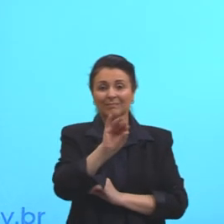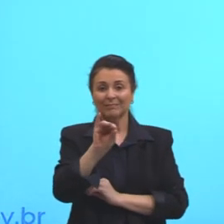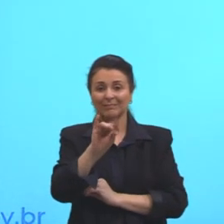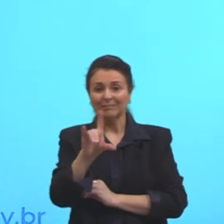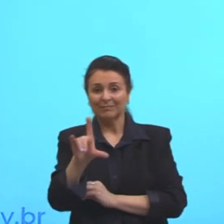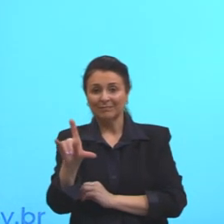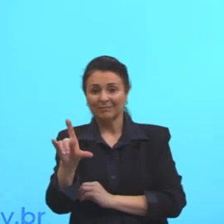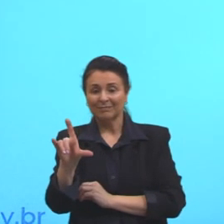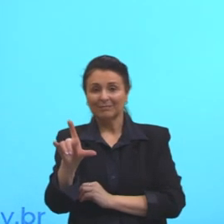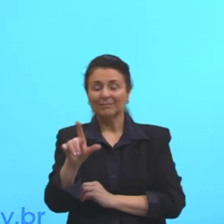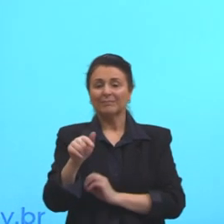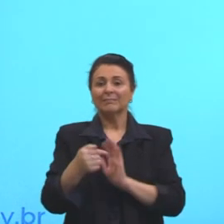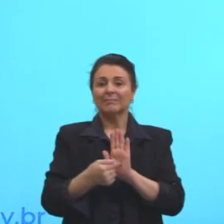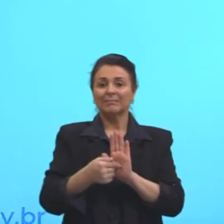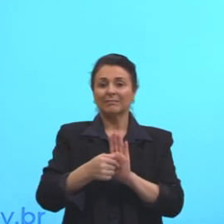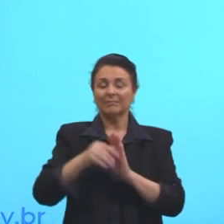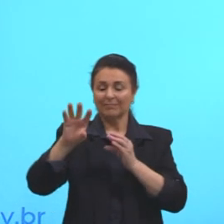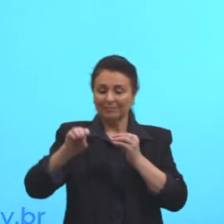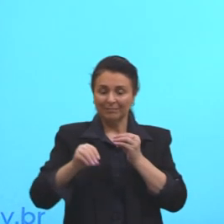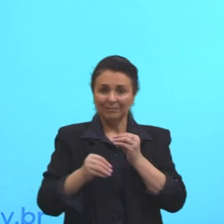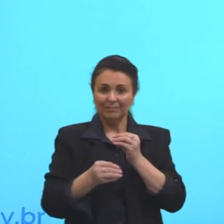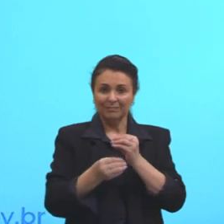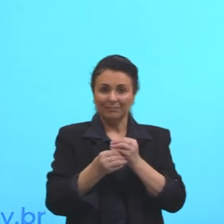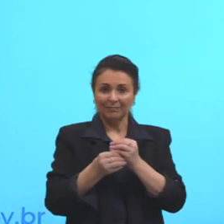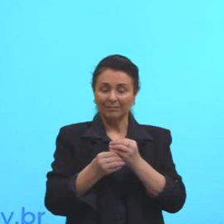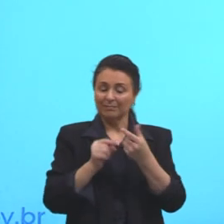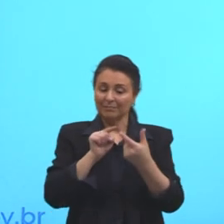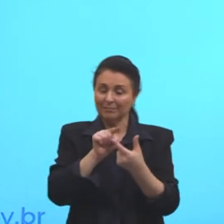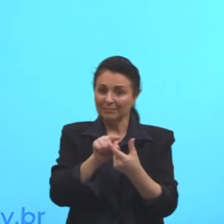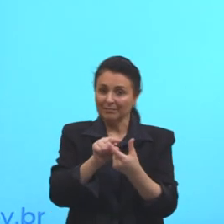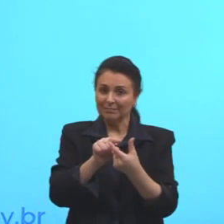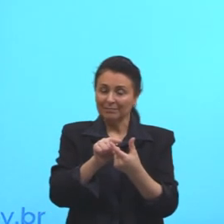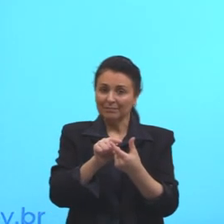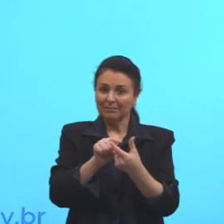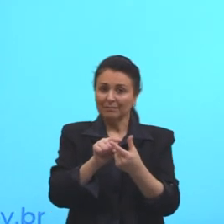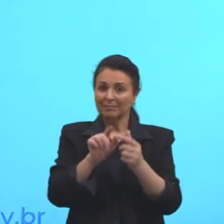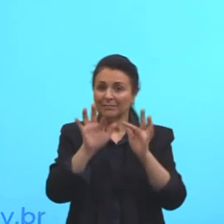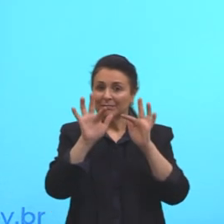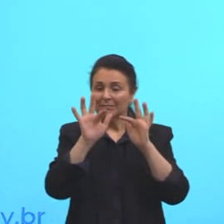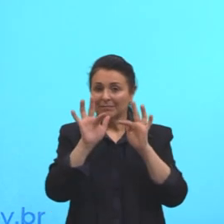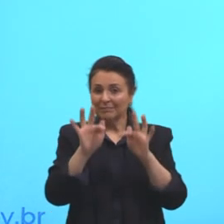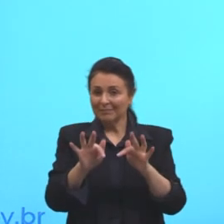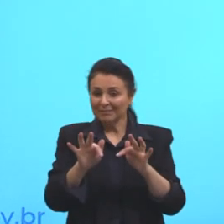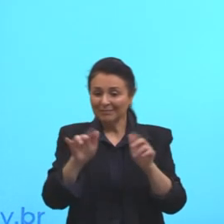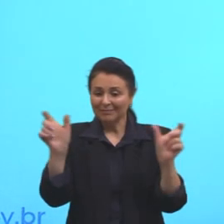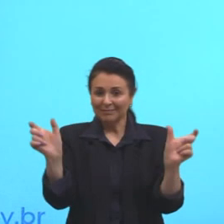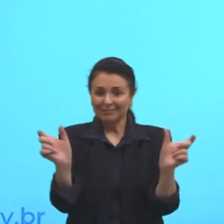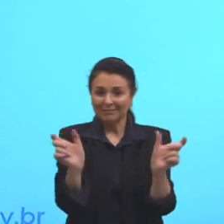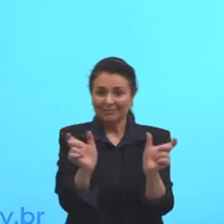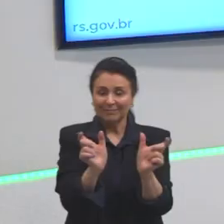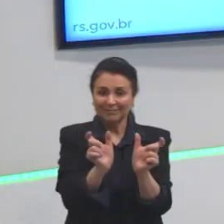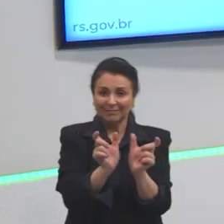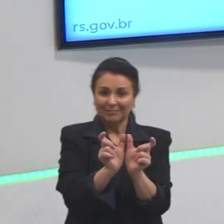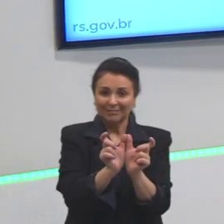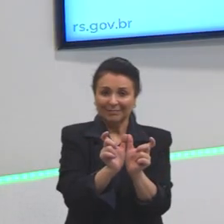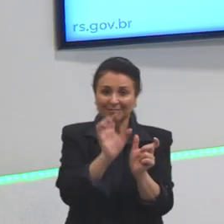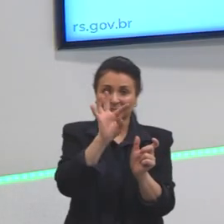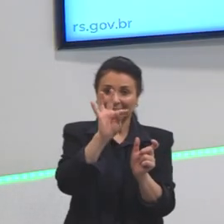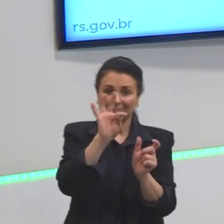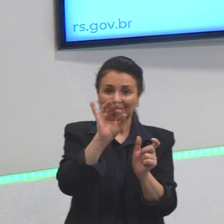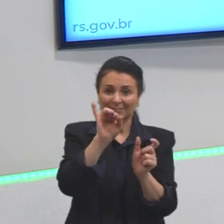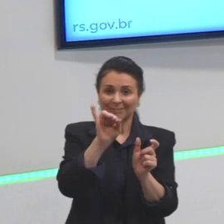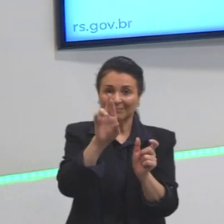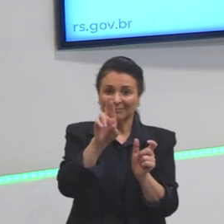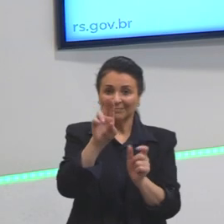tá então é só o acréscimo de alguma coisa e para finalizar uma tirinha adoro tirinha essa